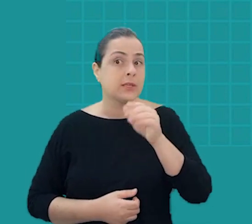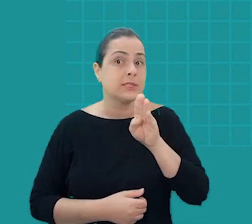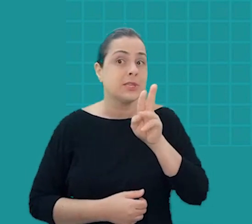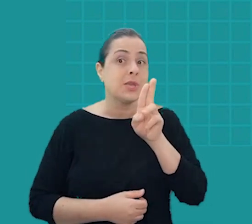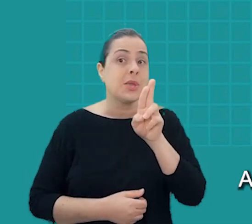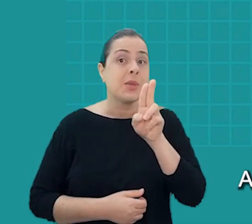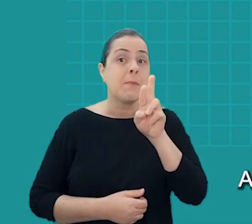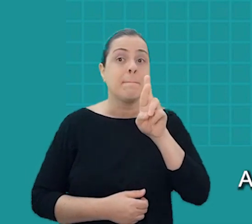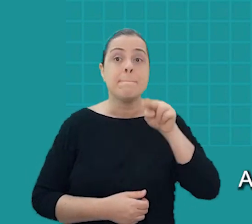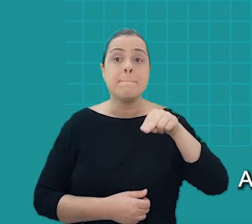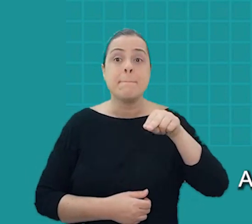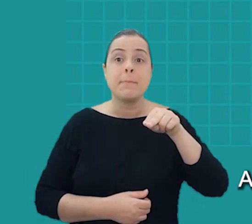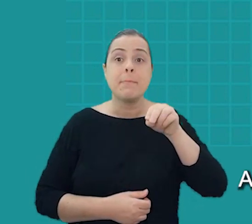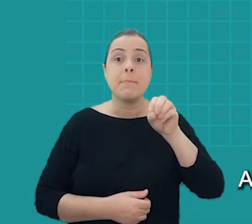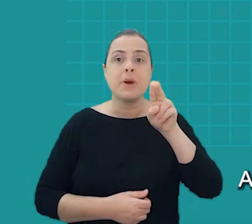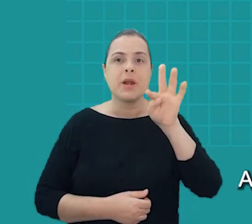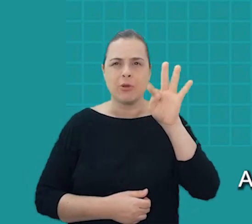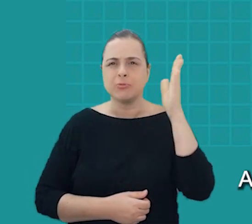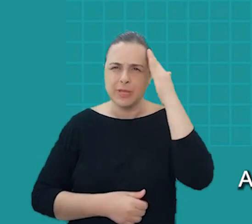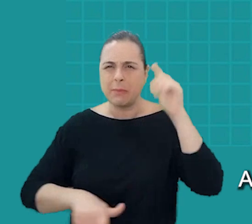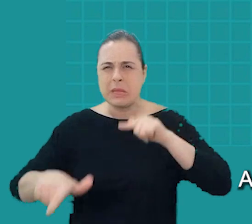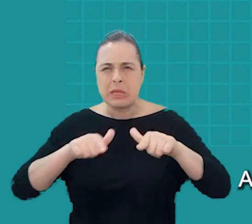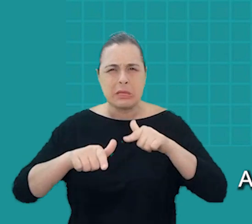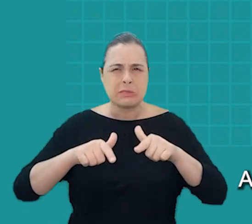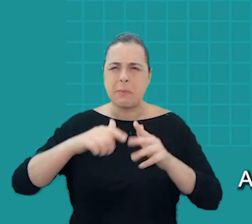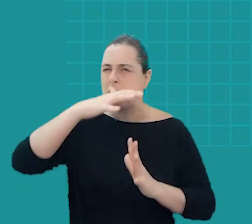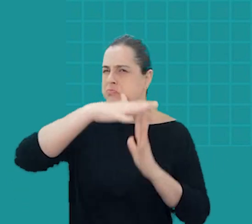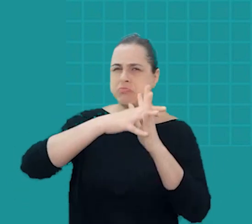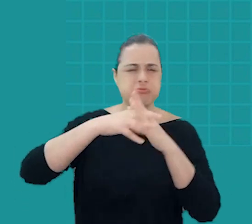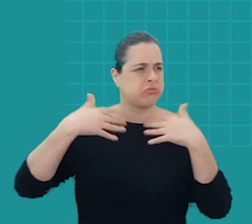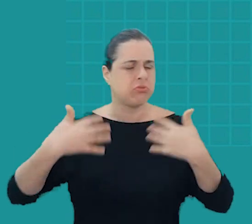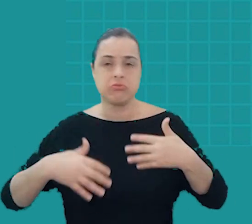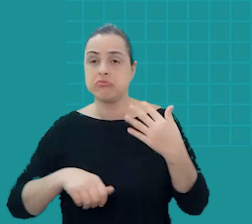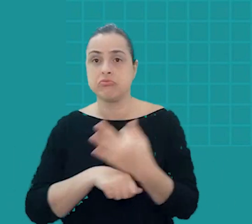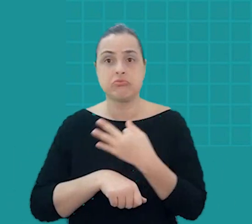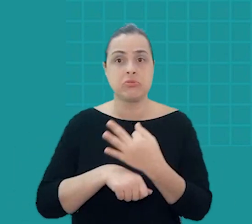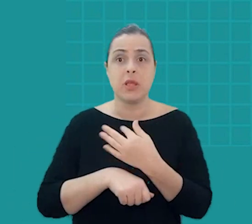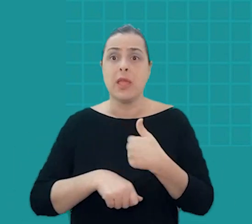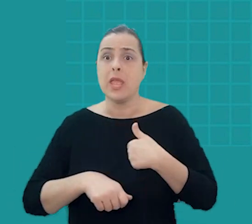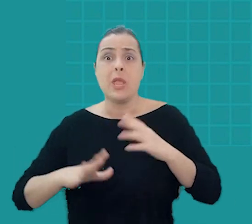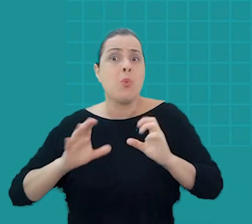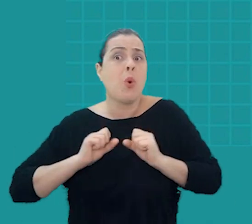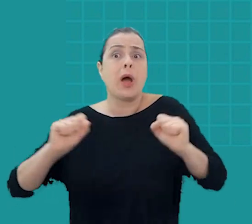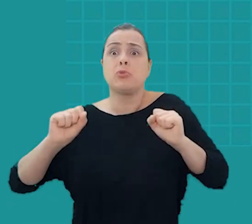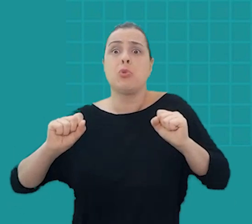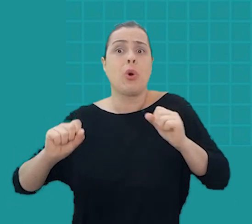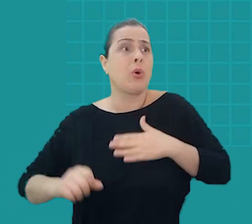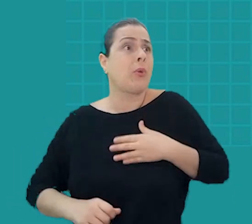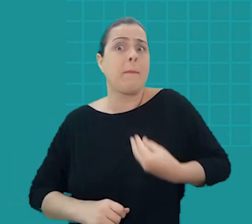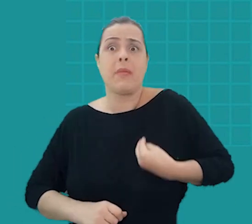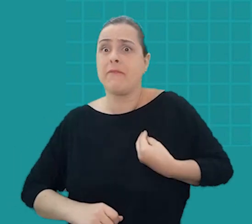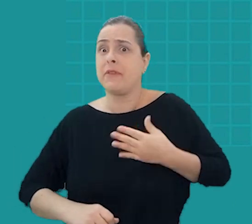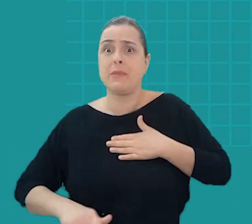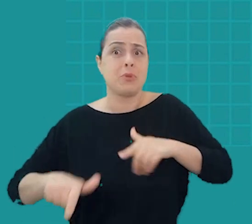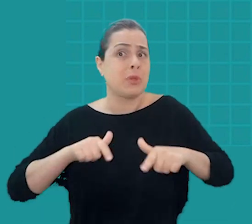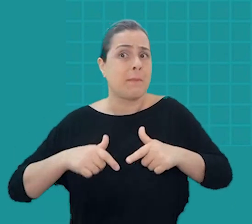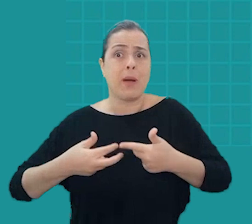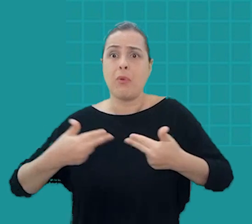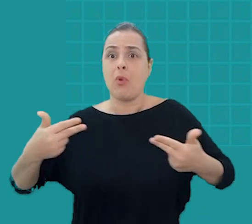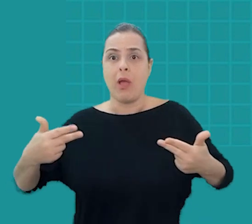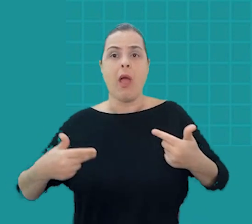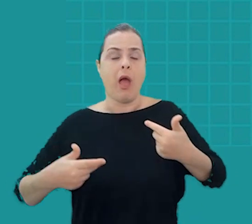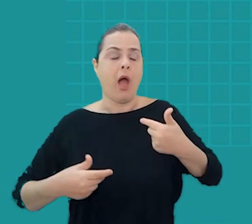está acontecendo? Adoro o que eu faço, adoro a minha vida, por que está acontecendo isso? Fiz um ajuste na